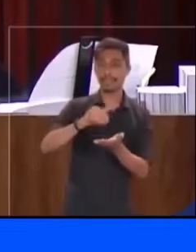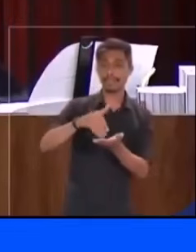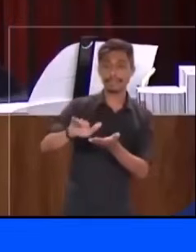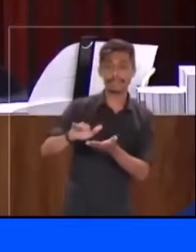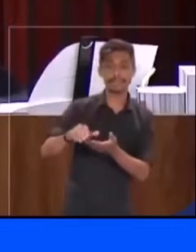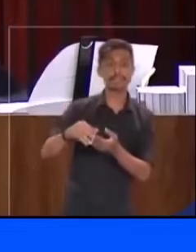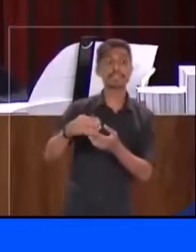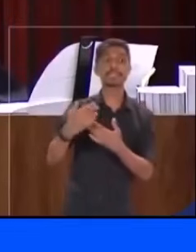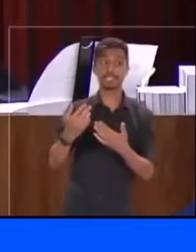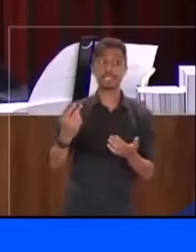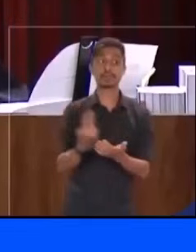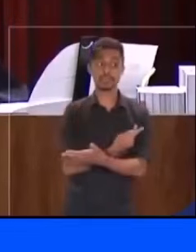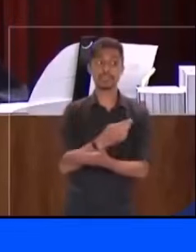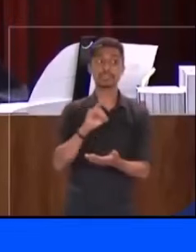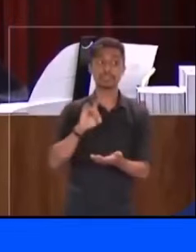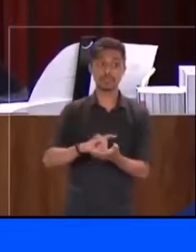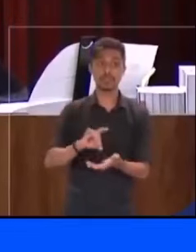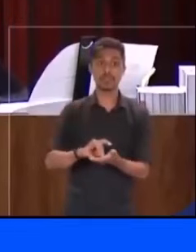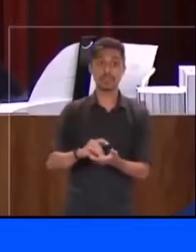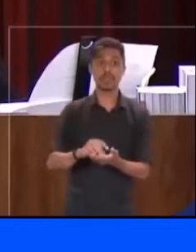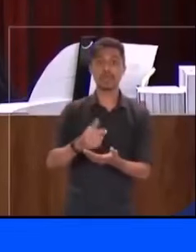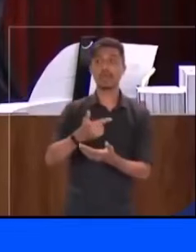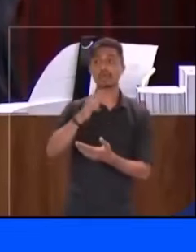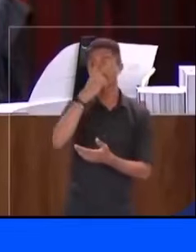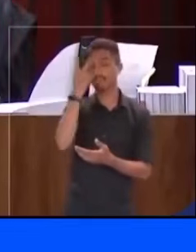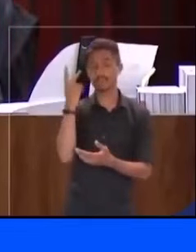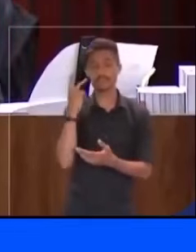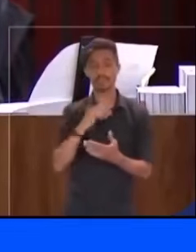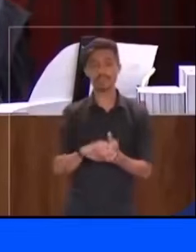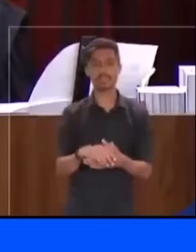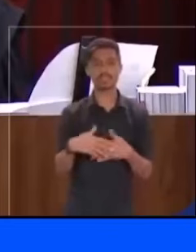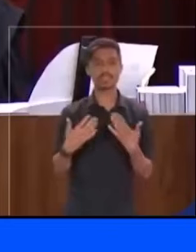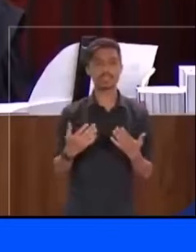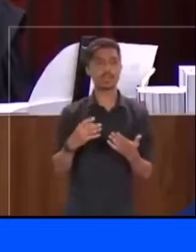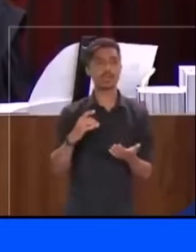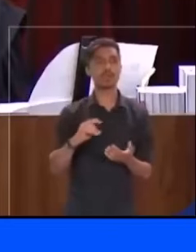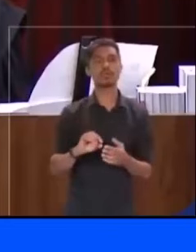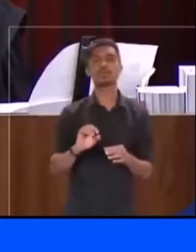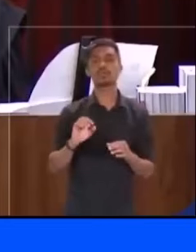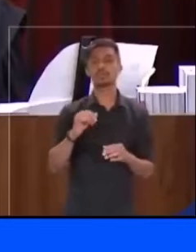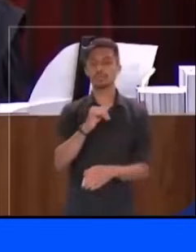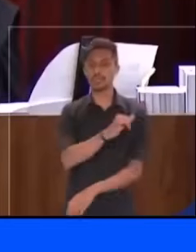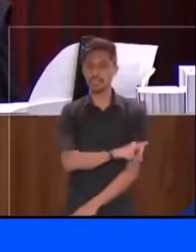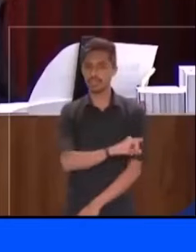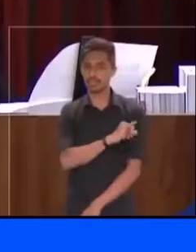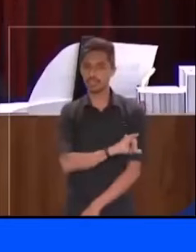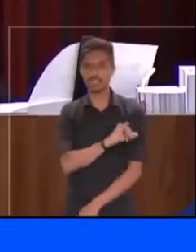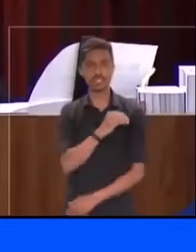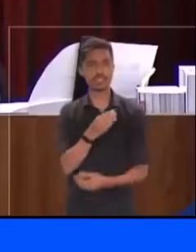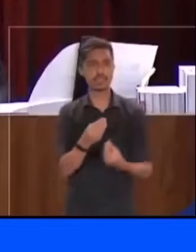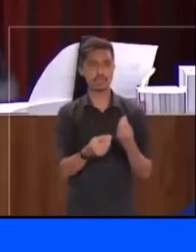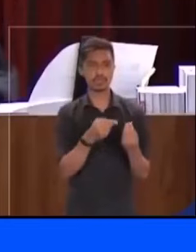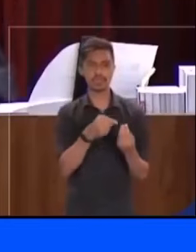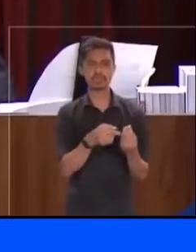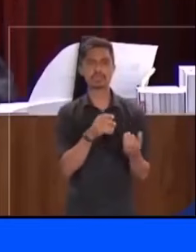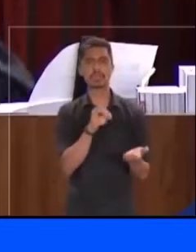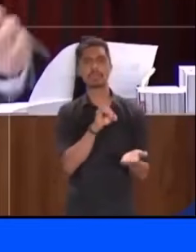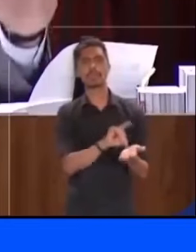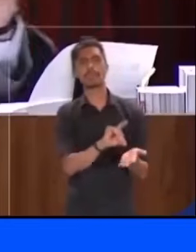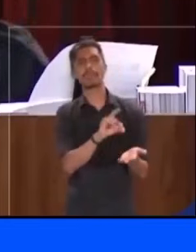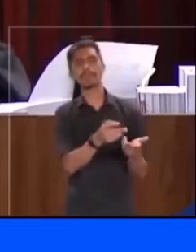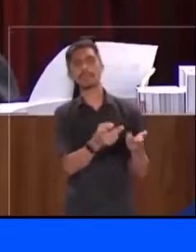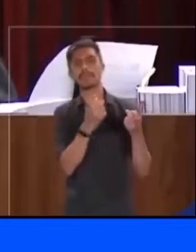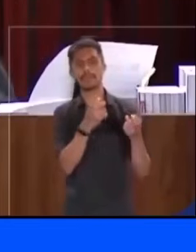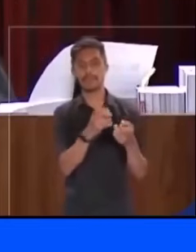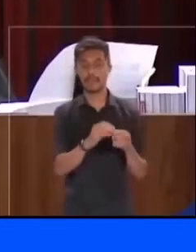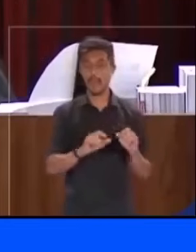como afugentou os demais. E como no Rio de Janeiro, isso é fato notório,